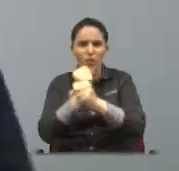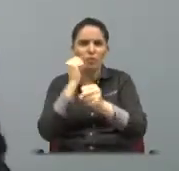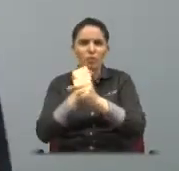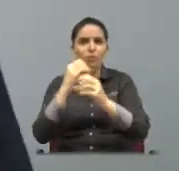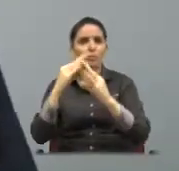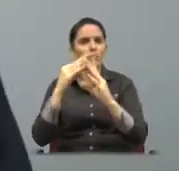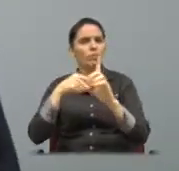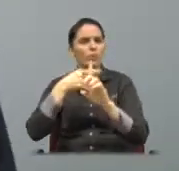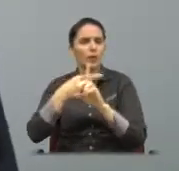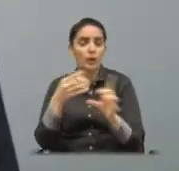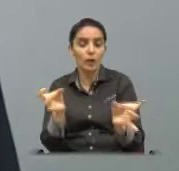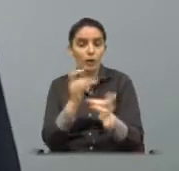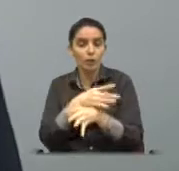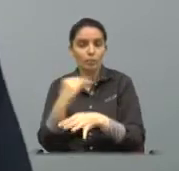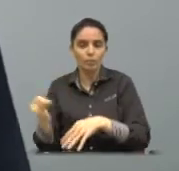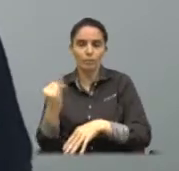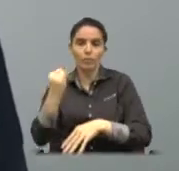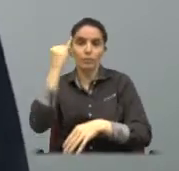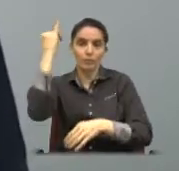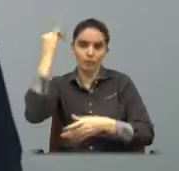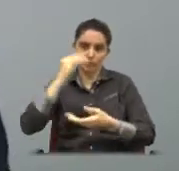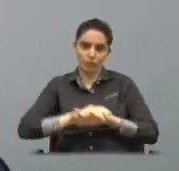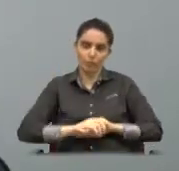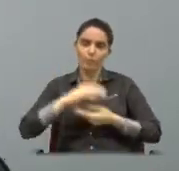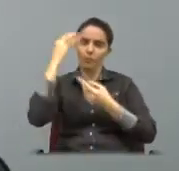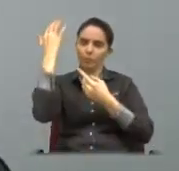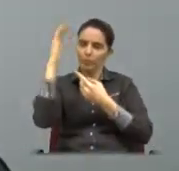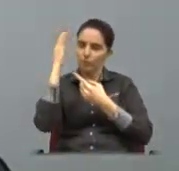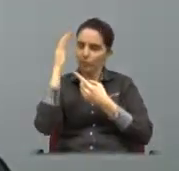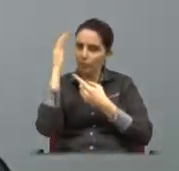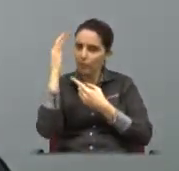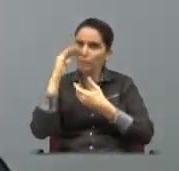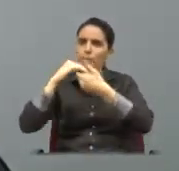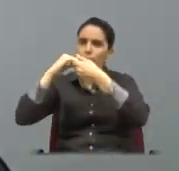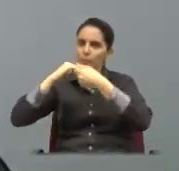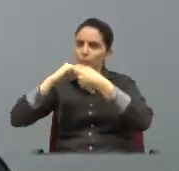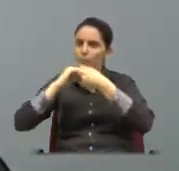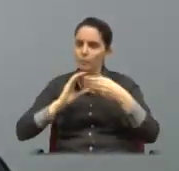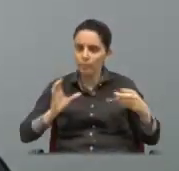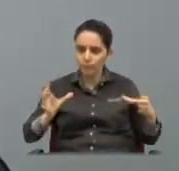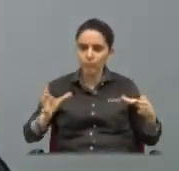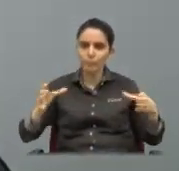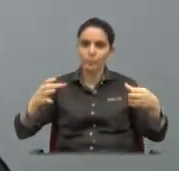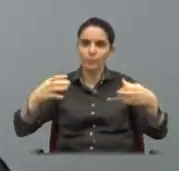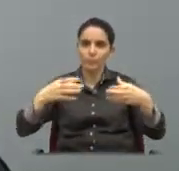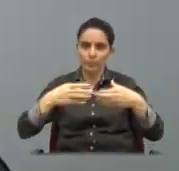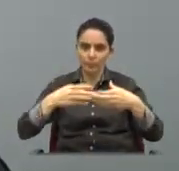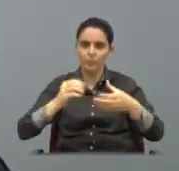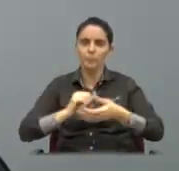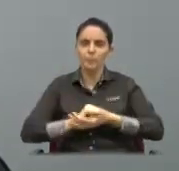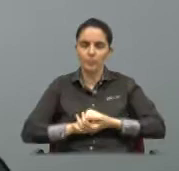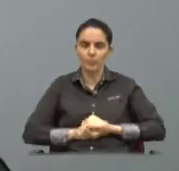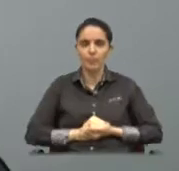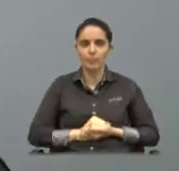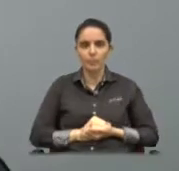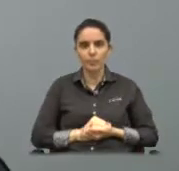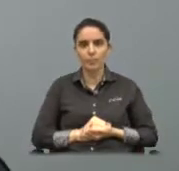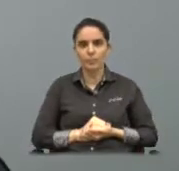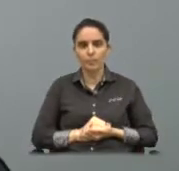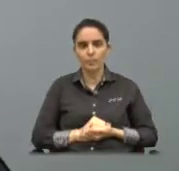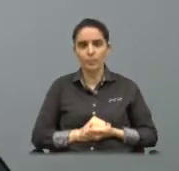obra que era importante para a cidade de Limeira. Parabéns, Wagner Barbosa, tocar nesse assunto. É um assunto importante da história de Limeira, é uma igreja Boa